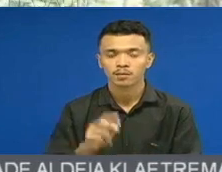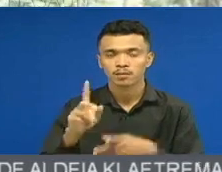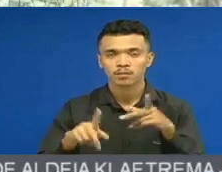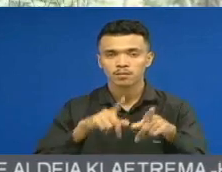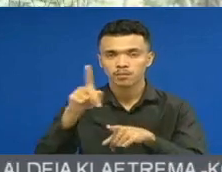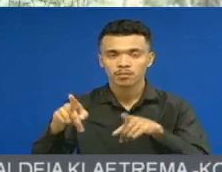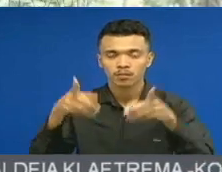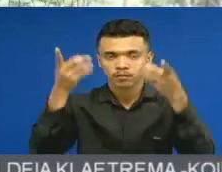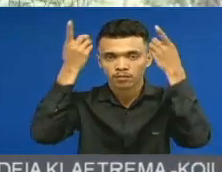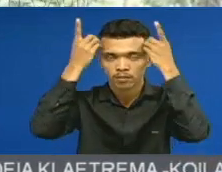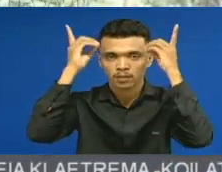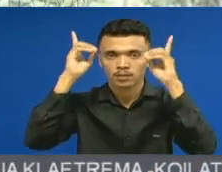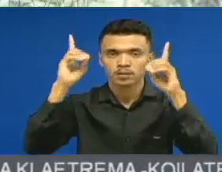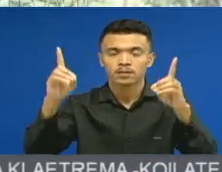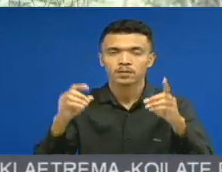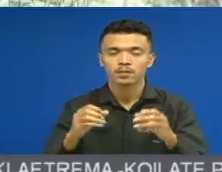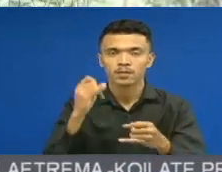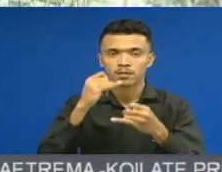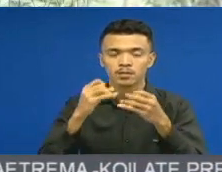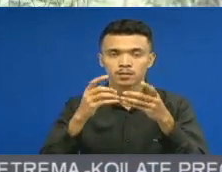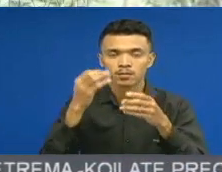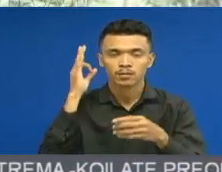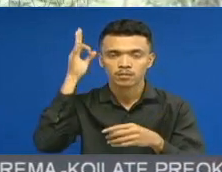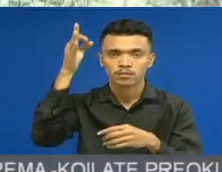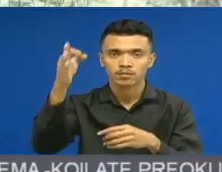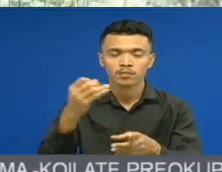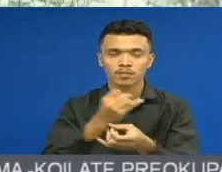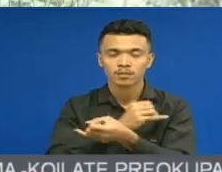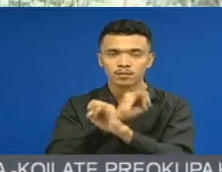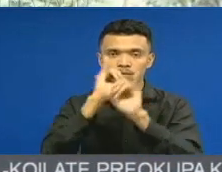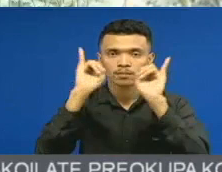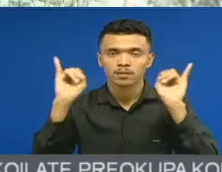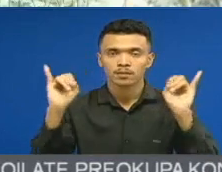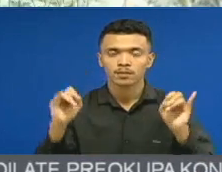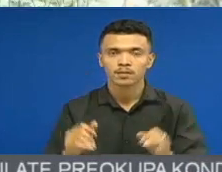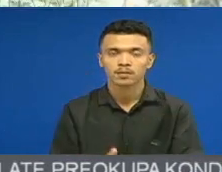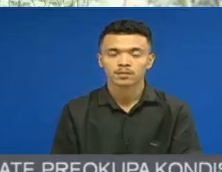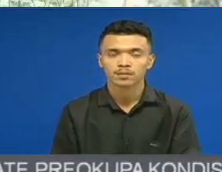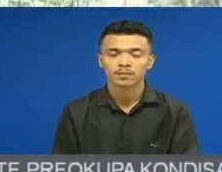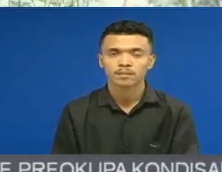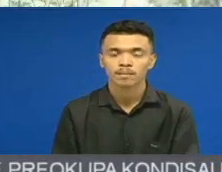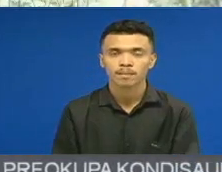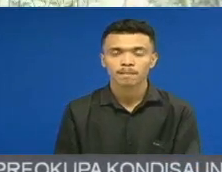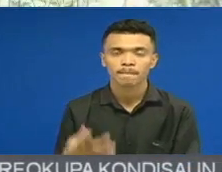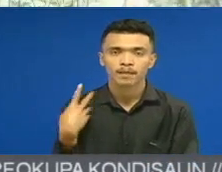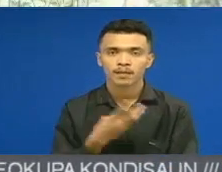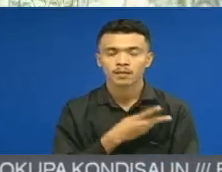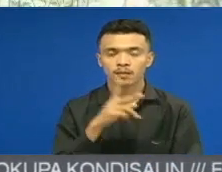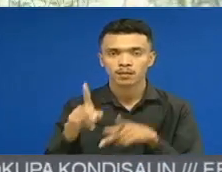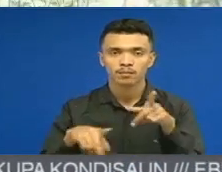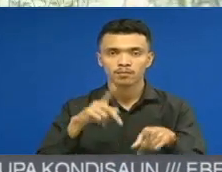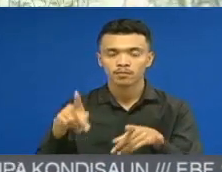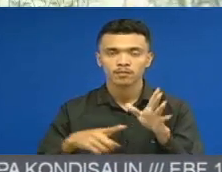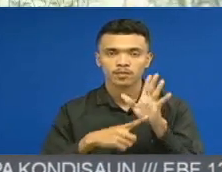decide, determina linha futuro. Macadinha, referendo-me. Referendo-me. E tenha povo Timor, Hatu, Duma, Mosca,